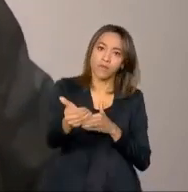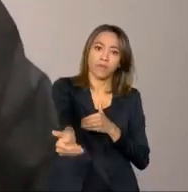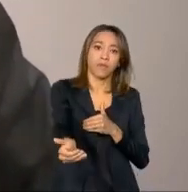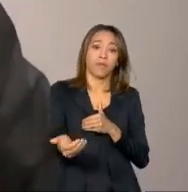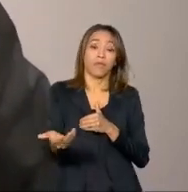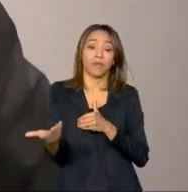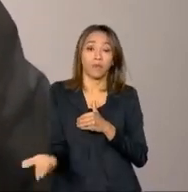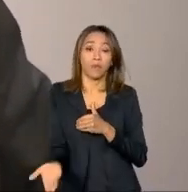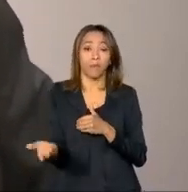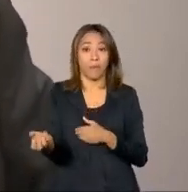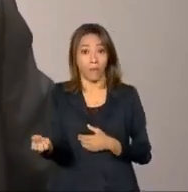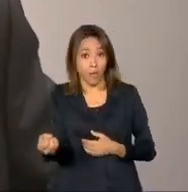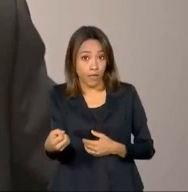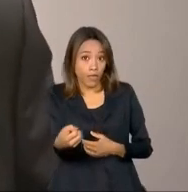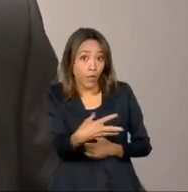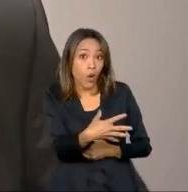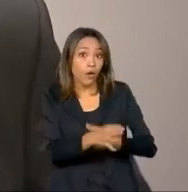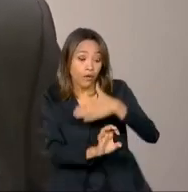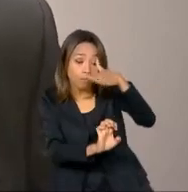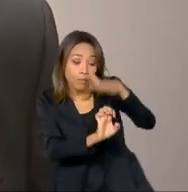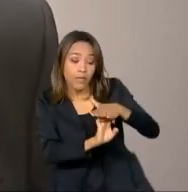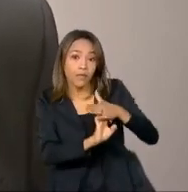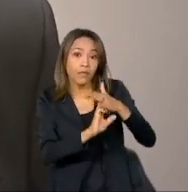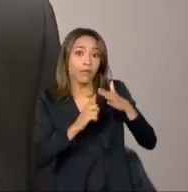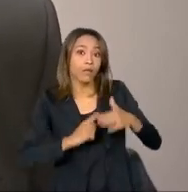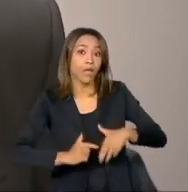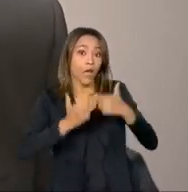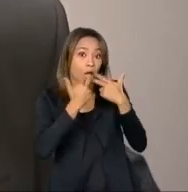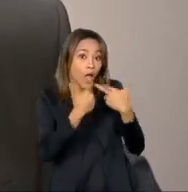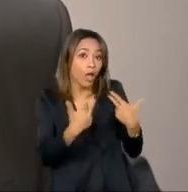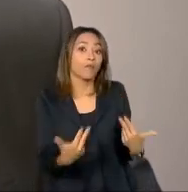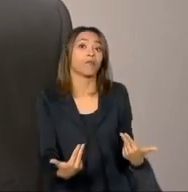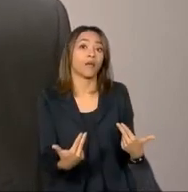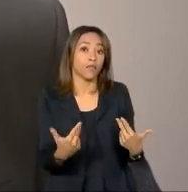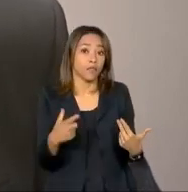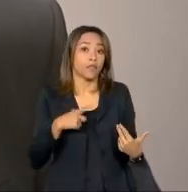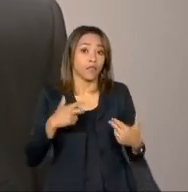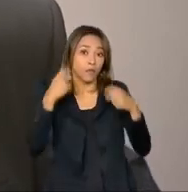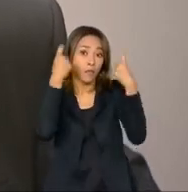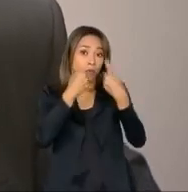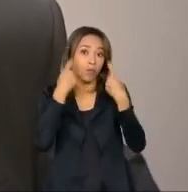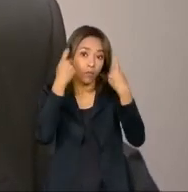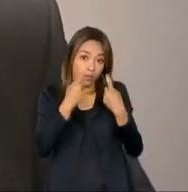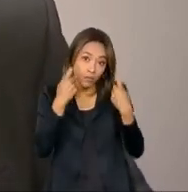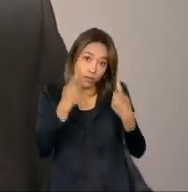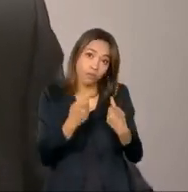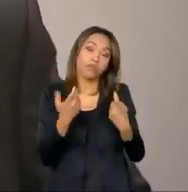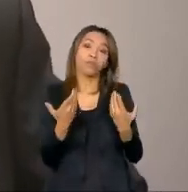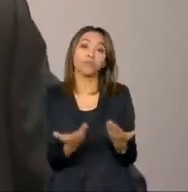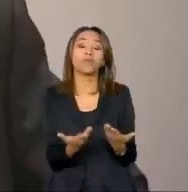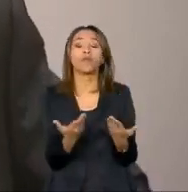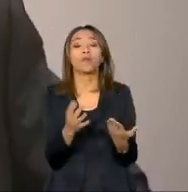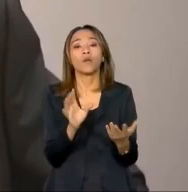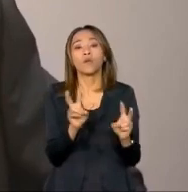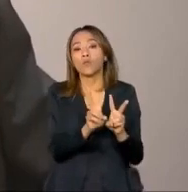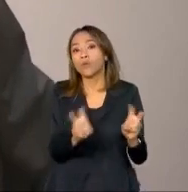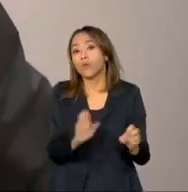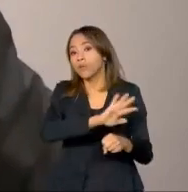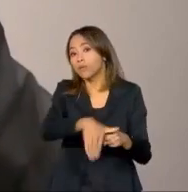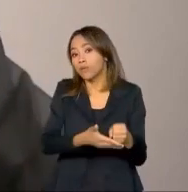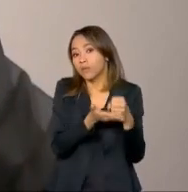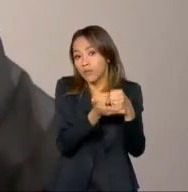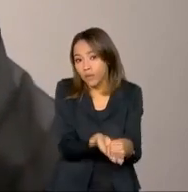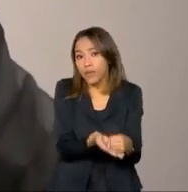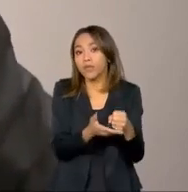nova empresa precisa ser inovadora e verde, então o crédito para a inovação, eu diria que está